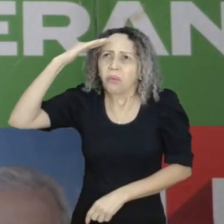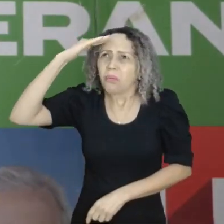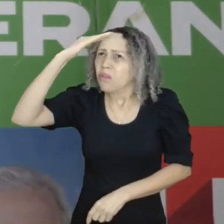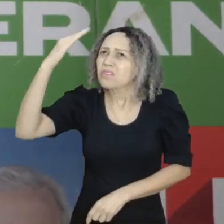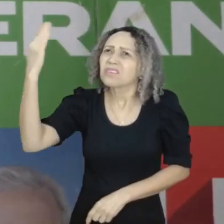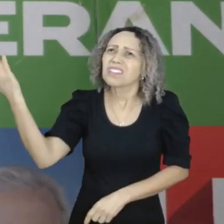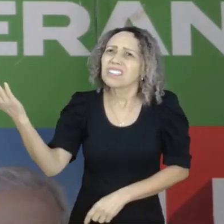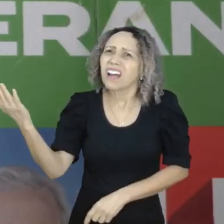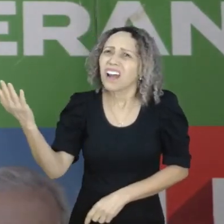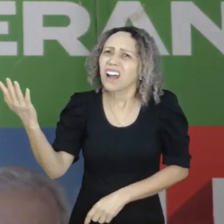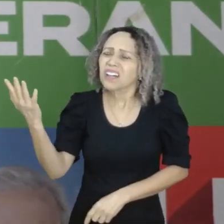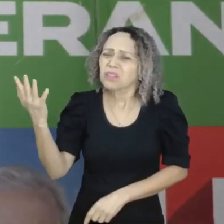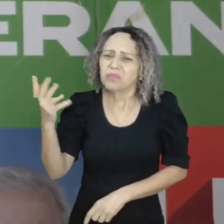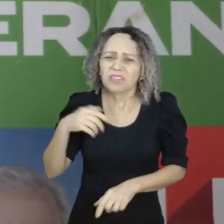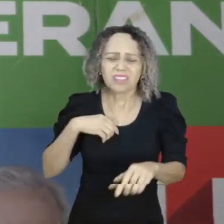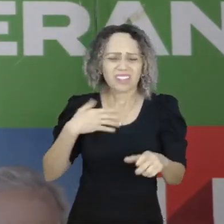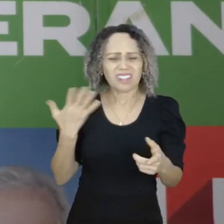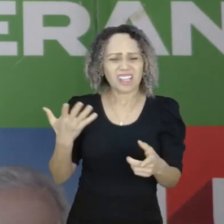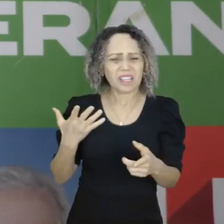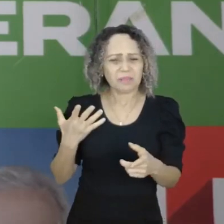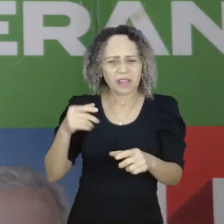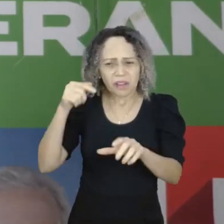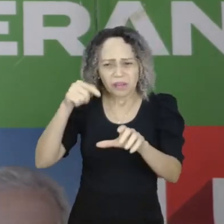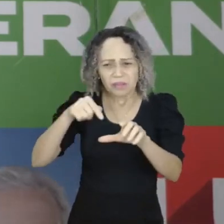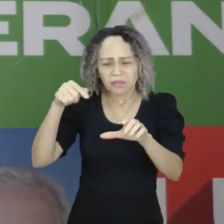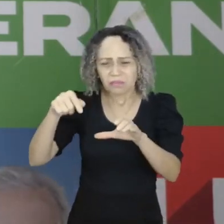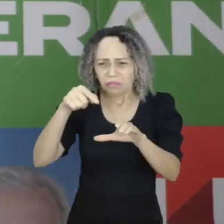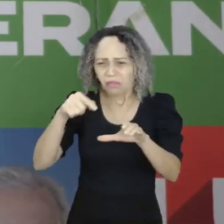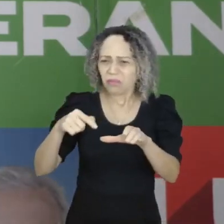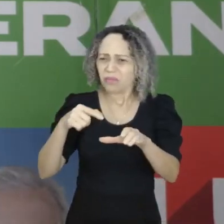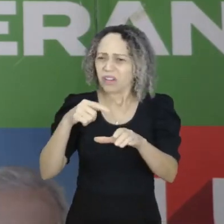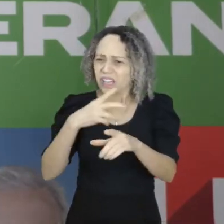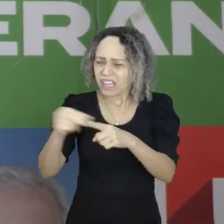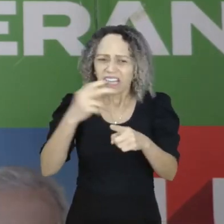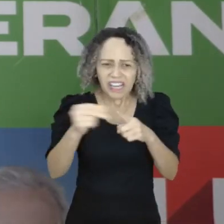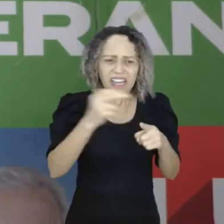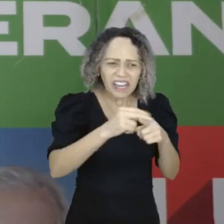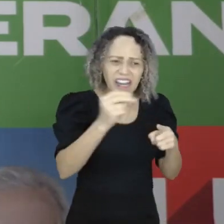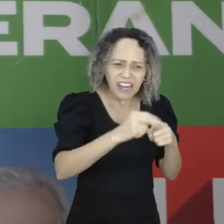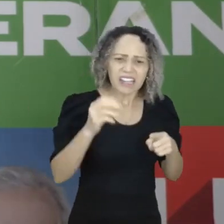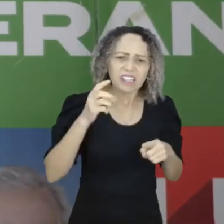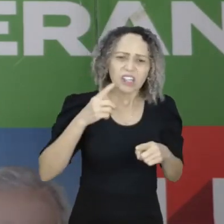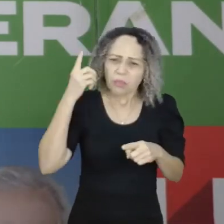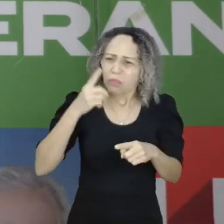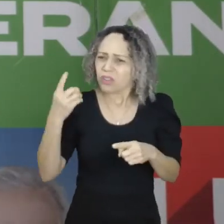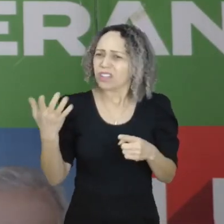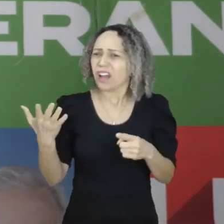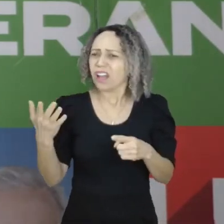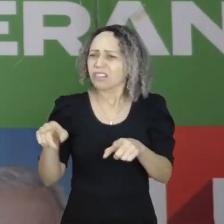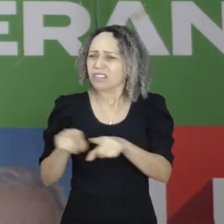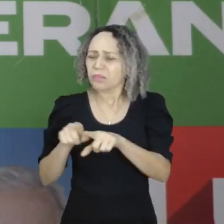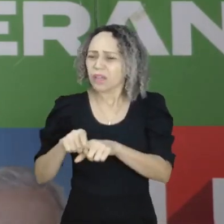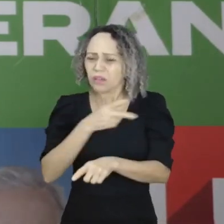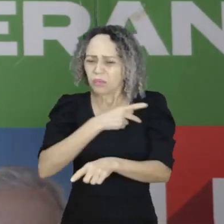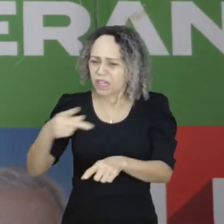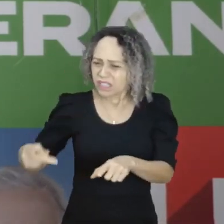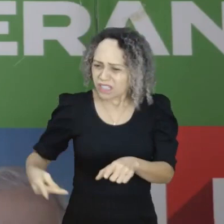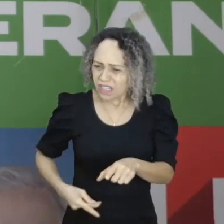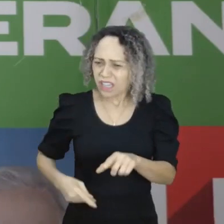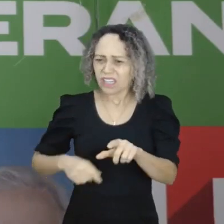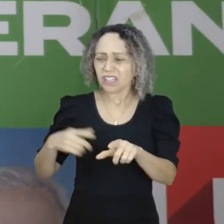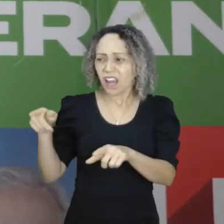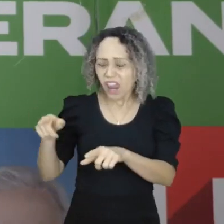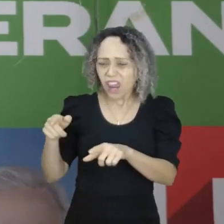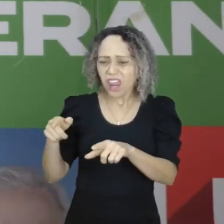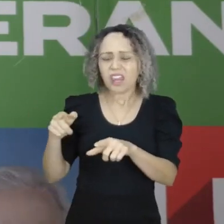urna eletrônica. Ele foi eleito presidente pela urna eletrônica. Ou seja, só quando ele perde é que ele acha que a urna